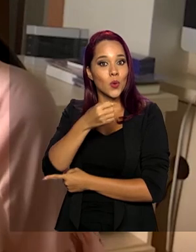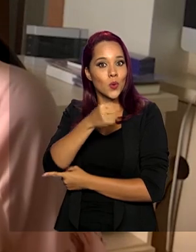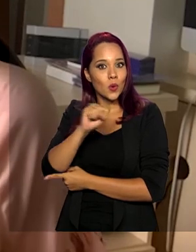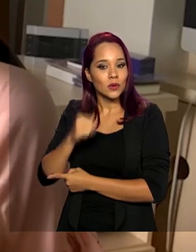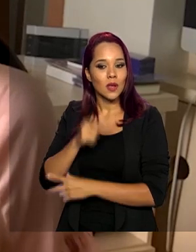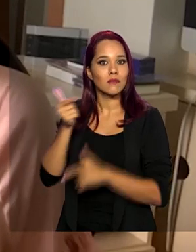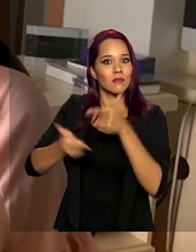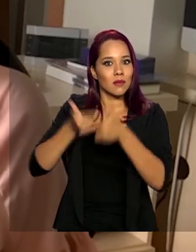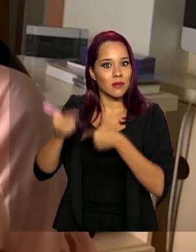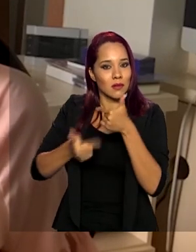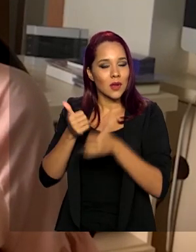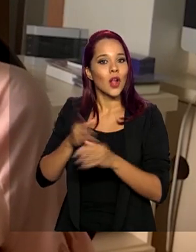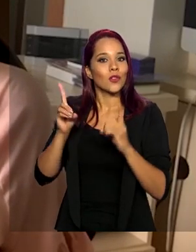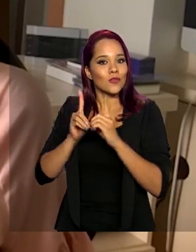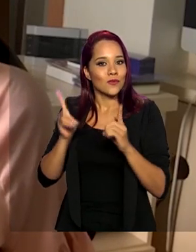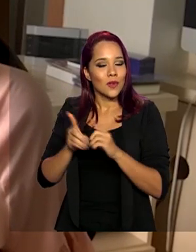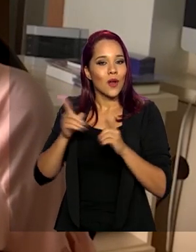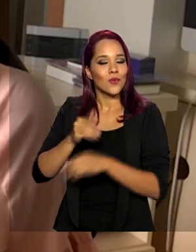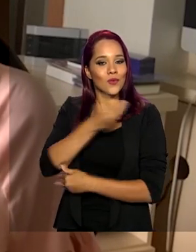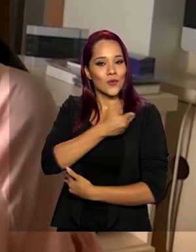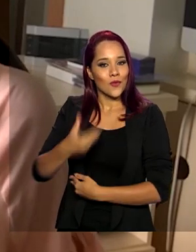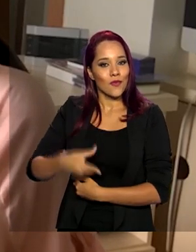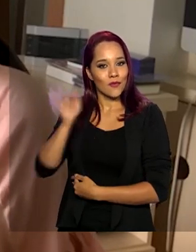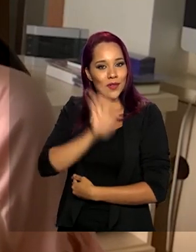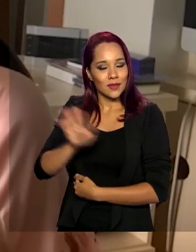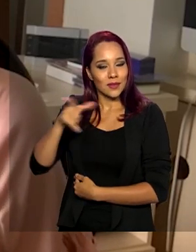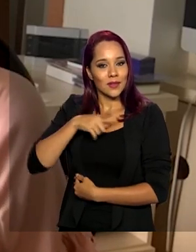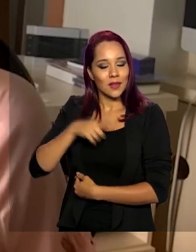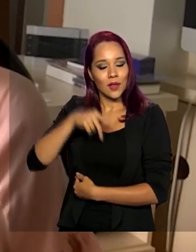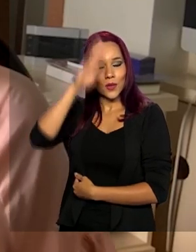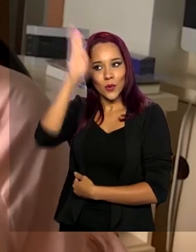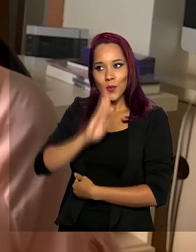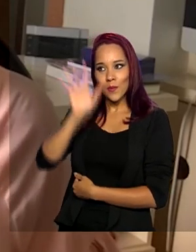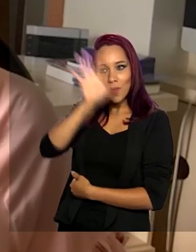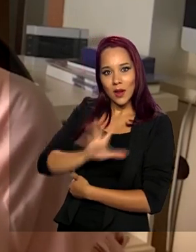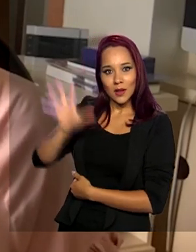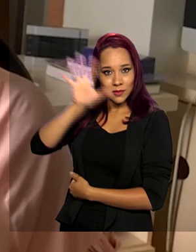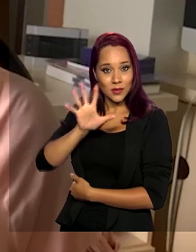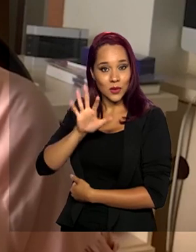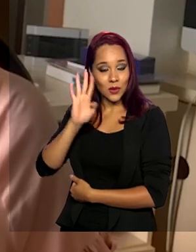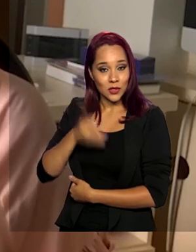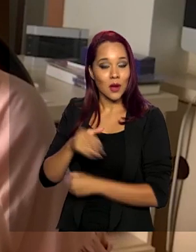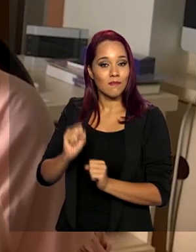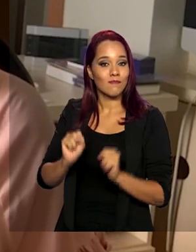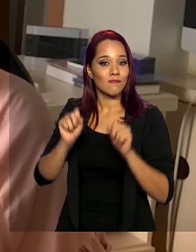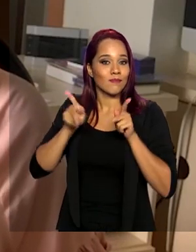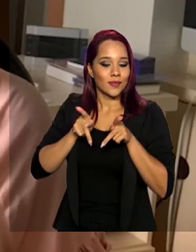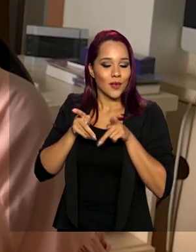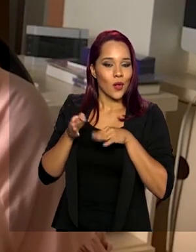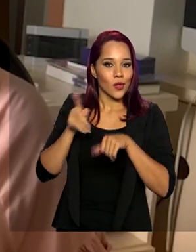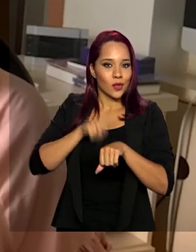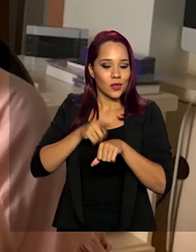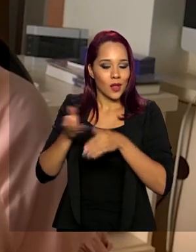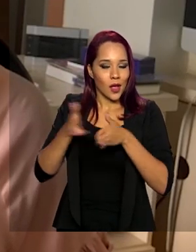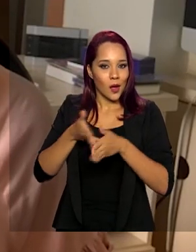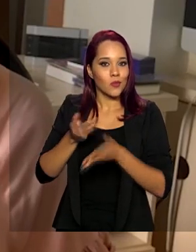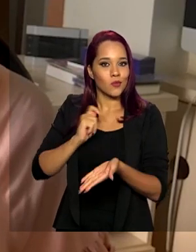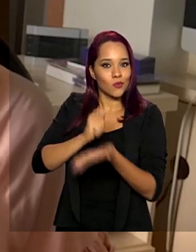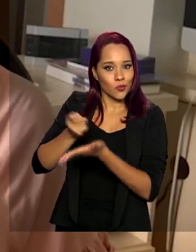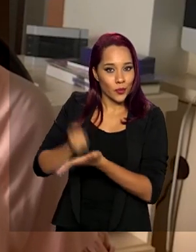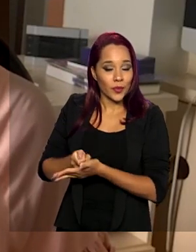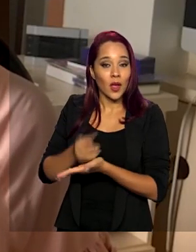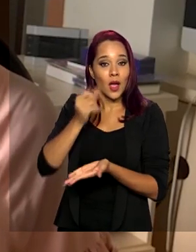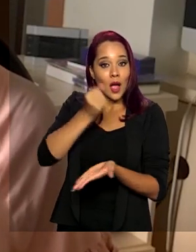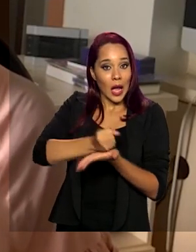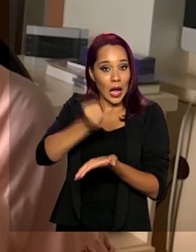serviços digitais do governo federal hoje existentes no país, com a aposentadoria por tempo de contribuição, a